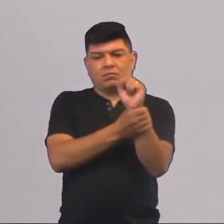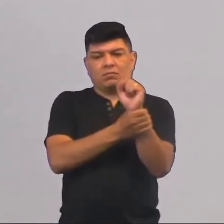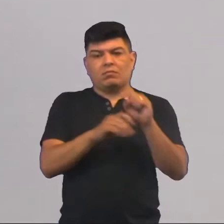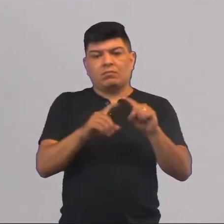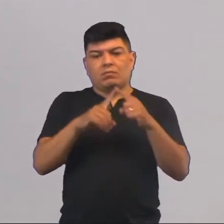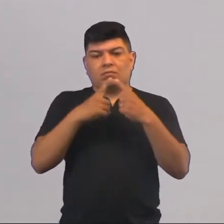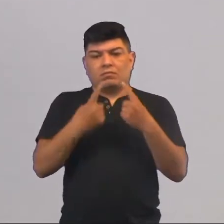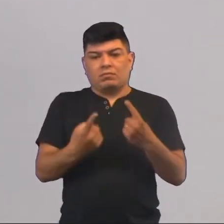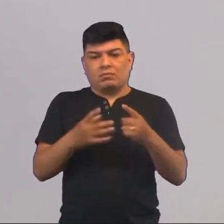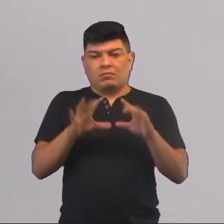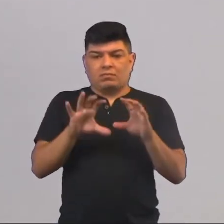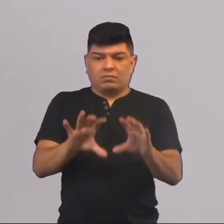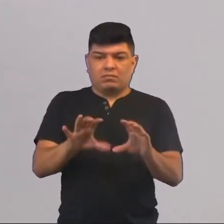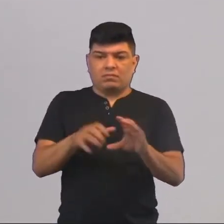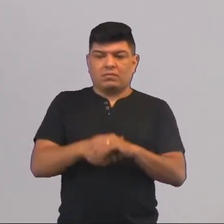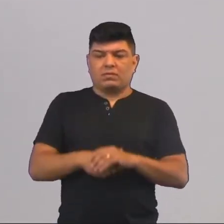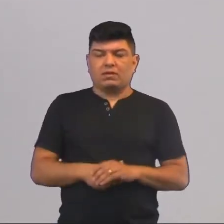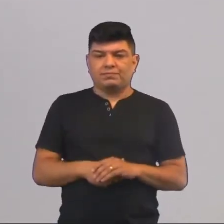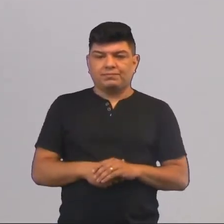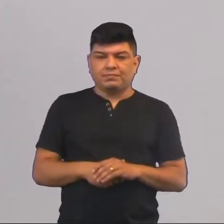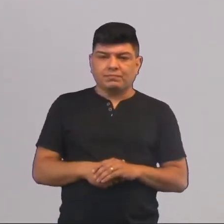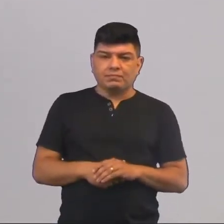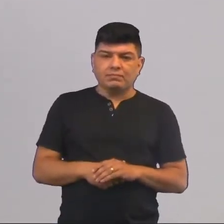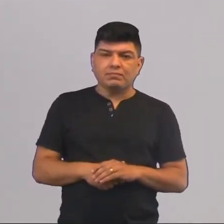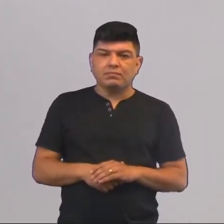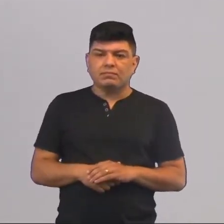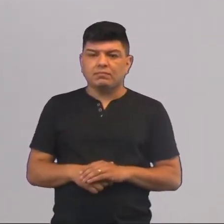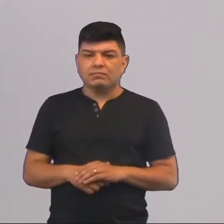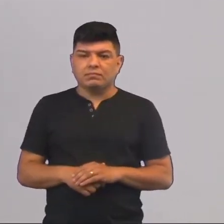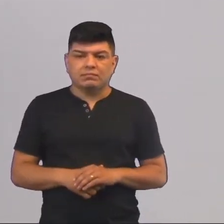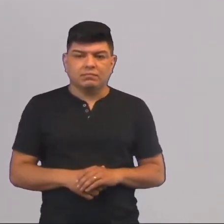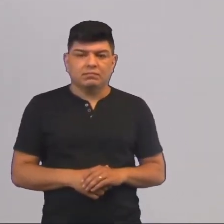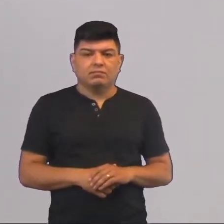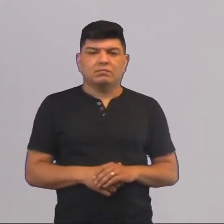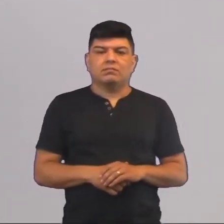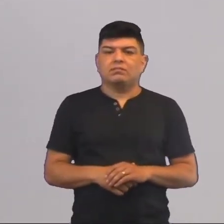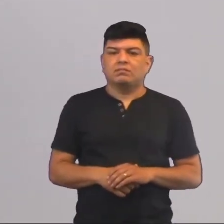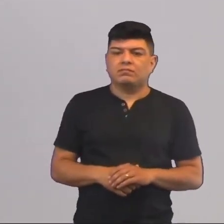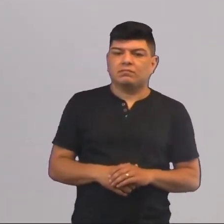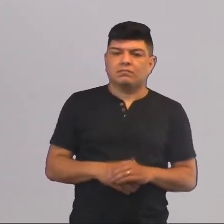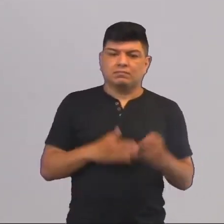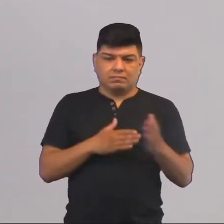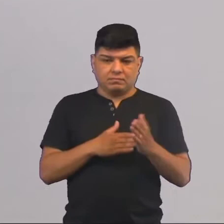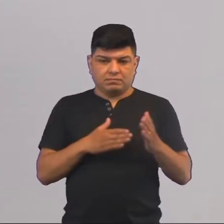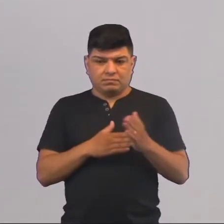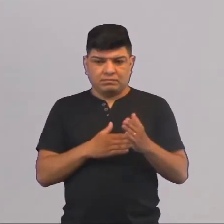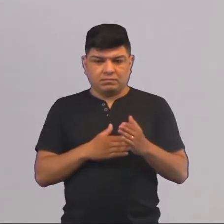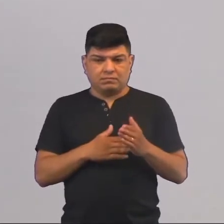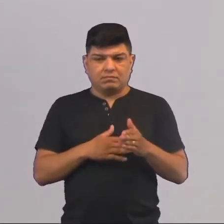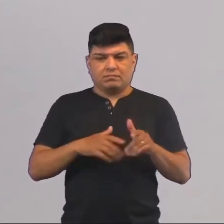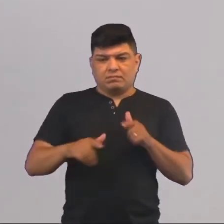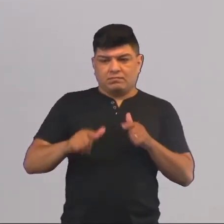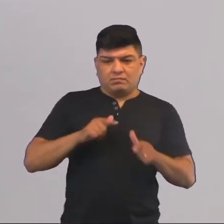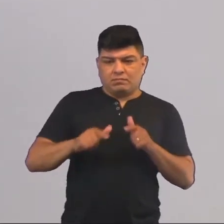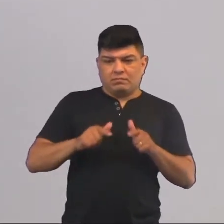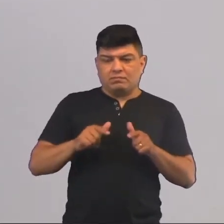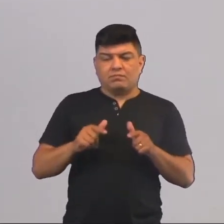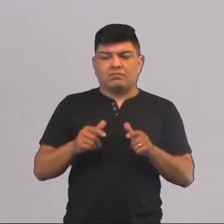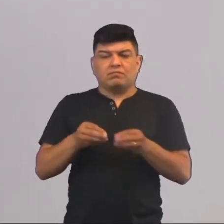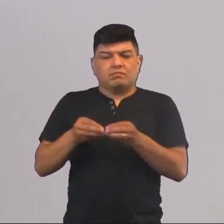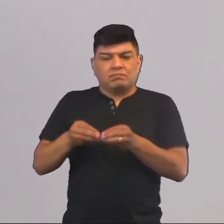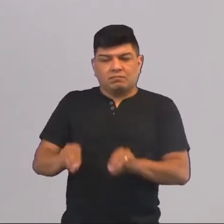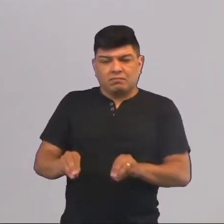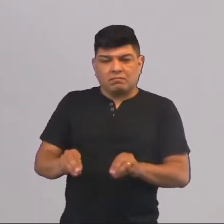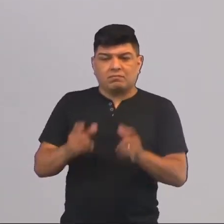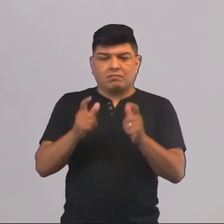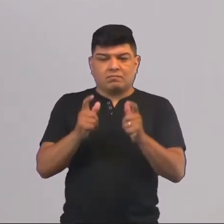E se de alguma forma eles acabam sendo impedidos de executar o seu trabalho,